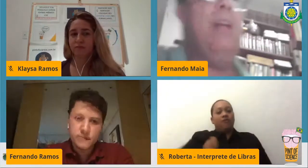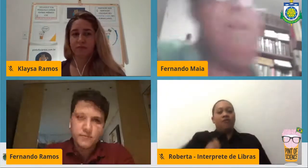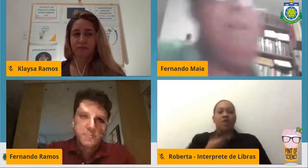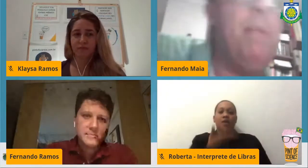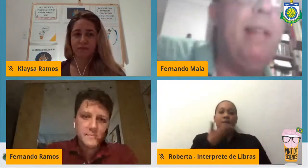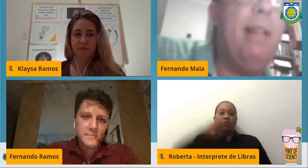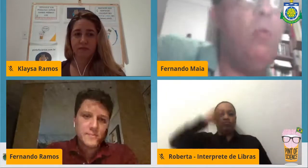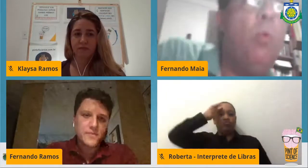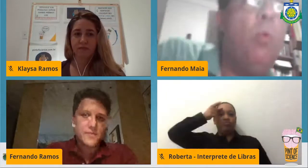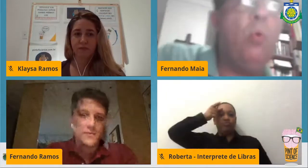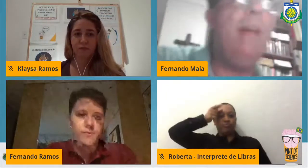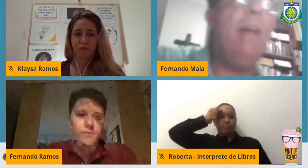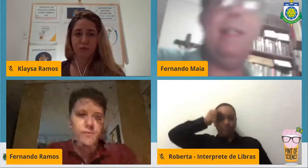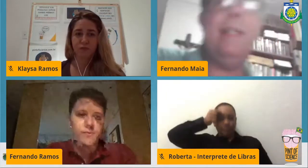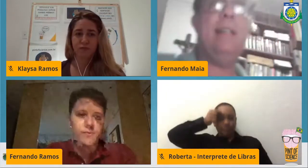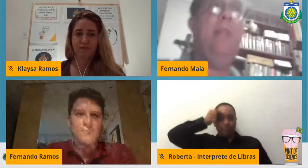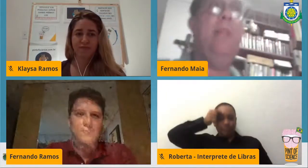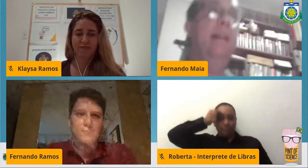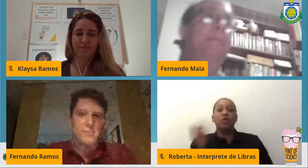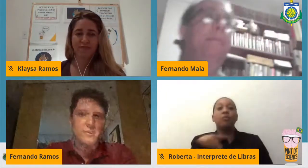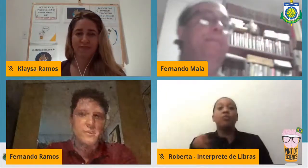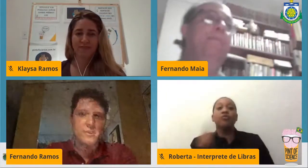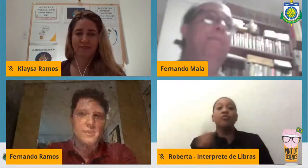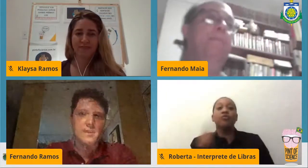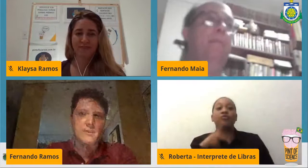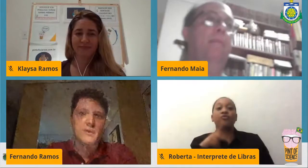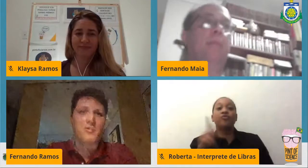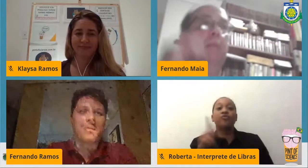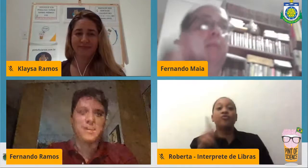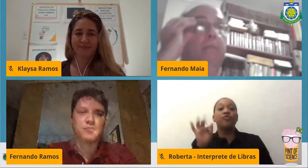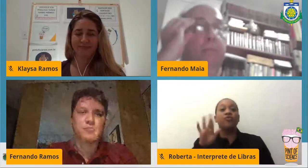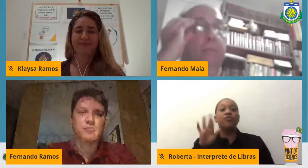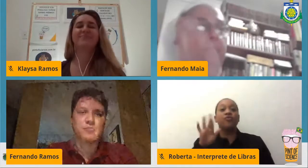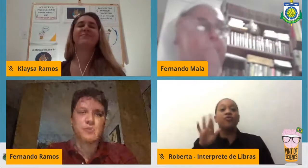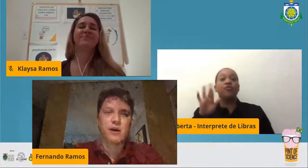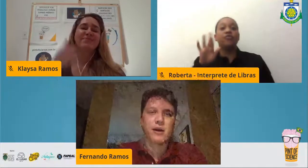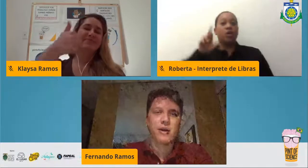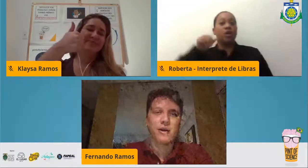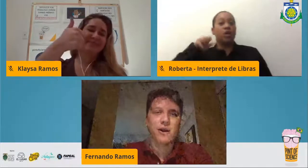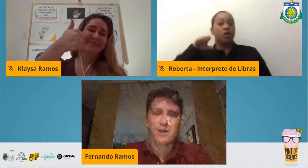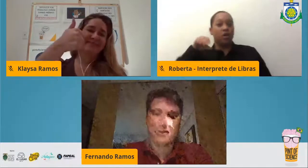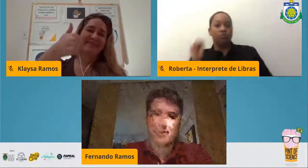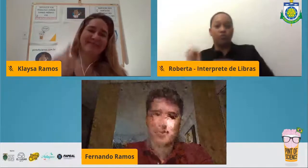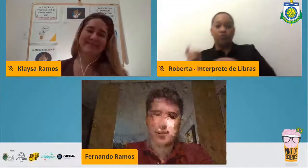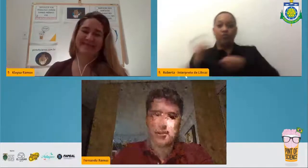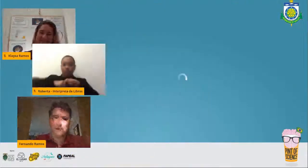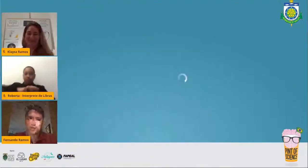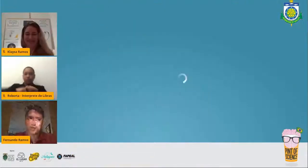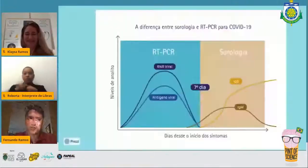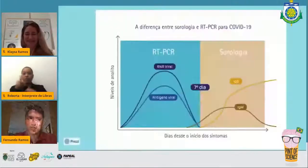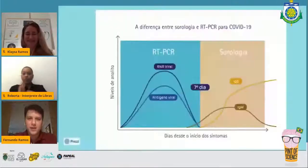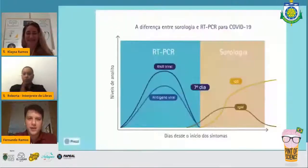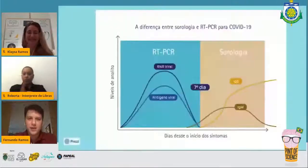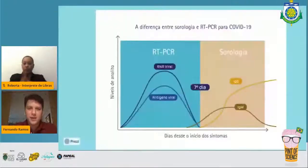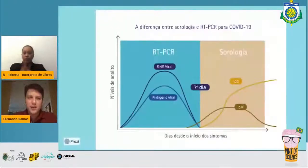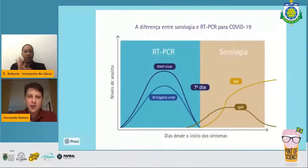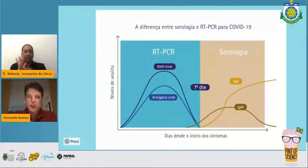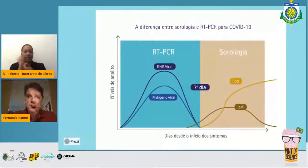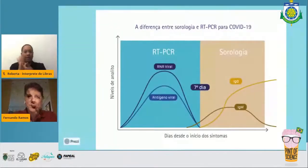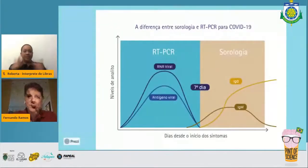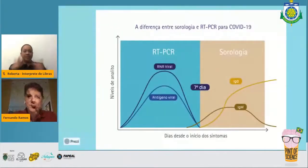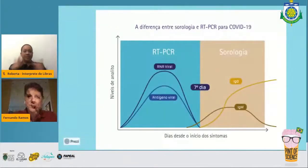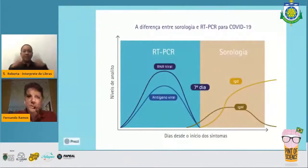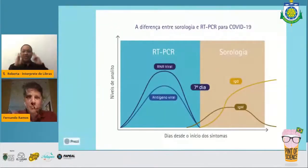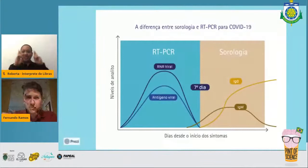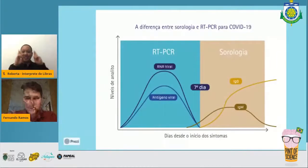ele novamente para ele concluir a apresentação dele. Vamos lá, né? Espero que agora continue funcionando aí. Eu não sei o que aconteceu, mas